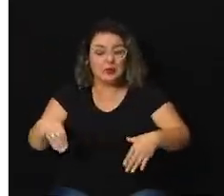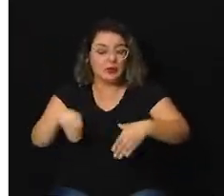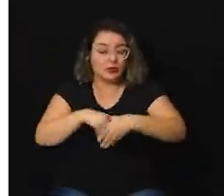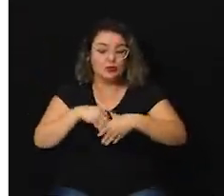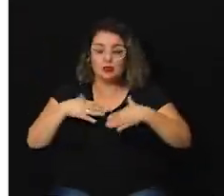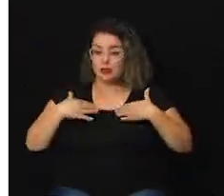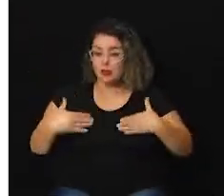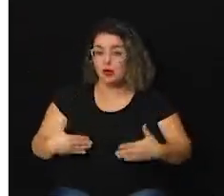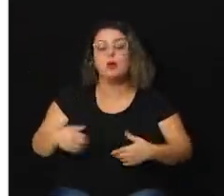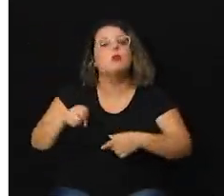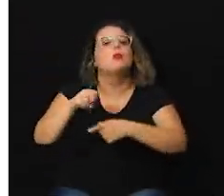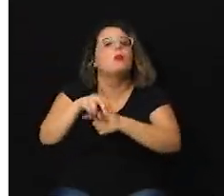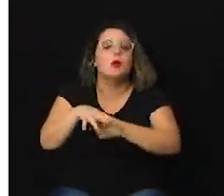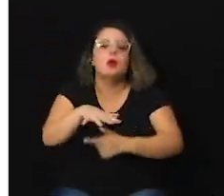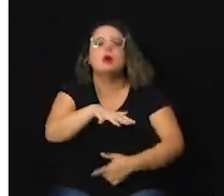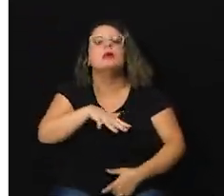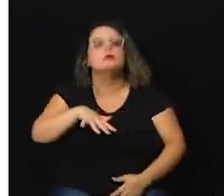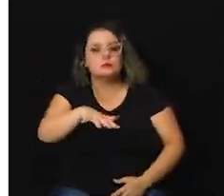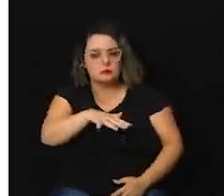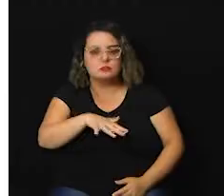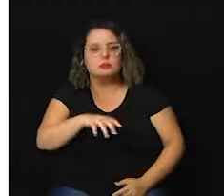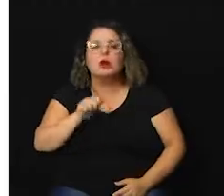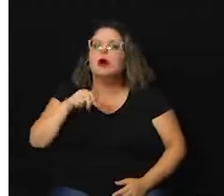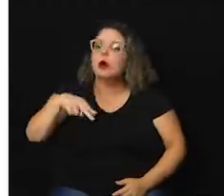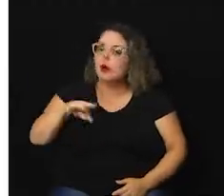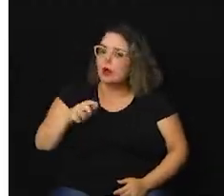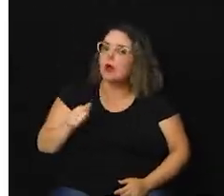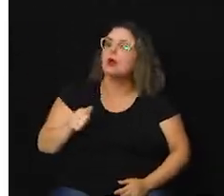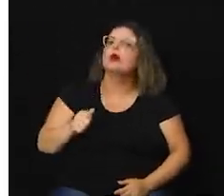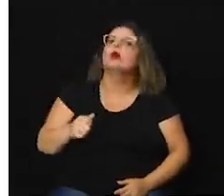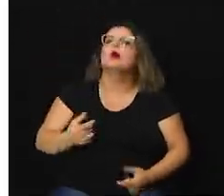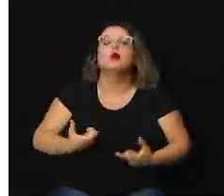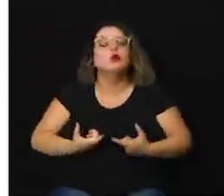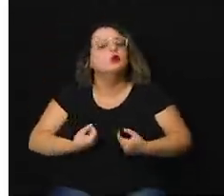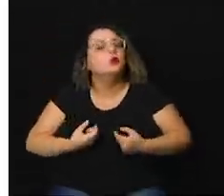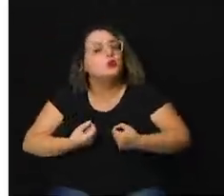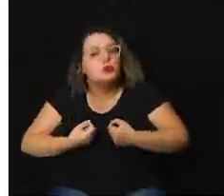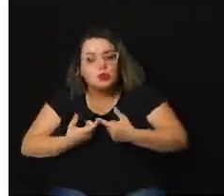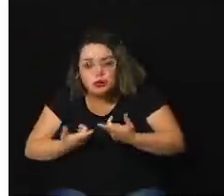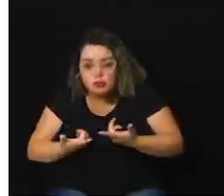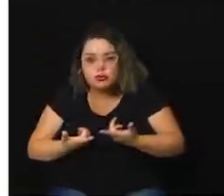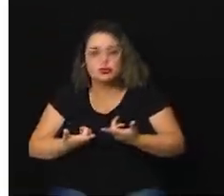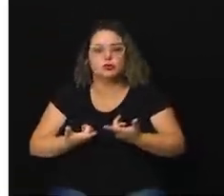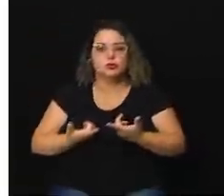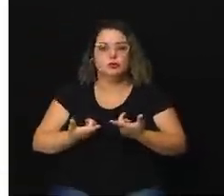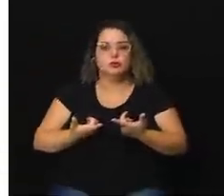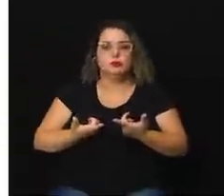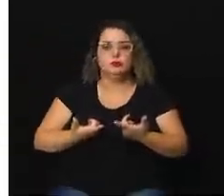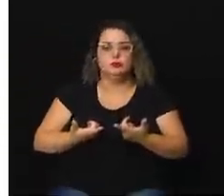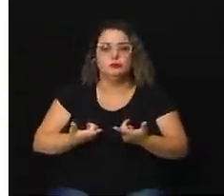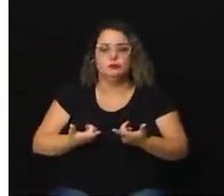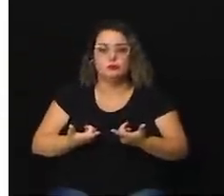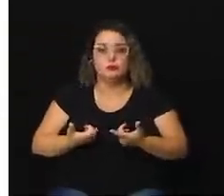naquela região por agrotóxicos. Então, as antas também estão desenvolvendo tumores cancerígenos,